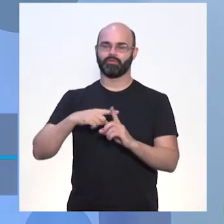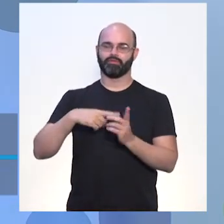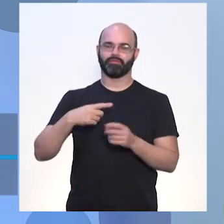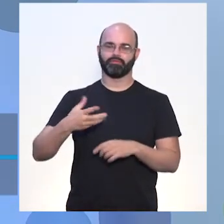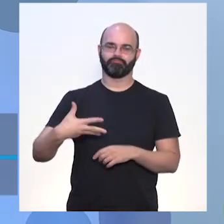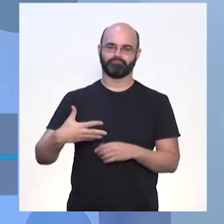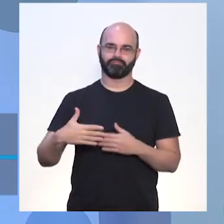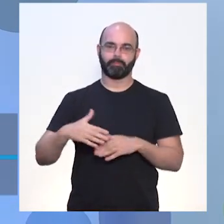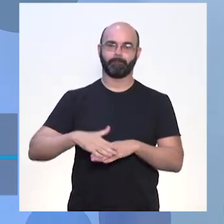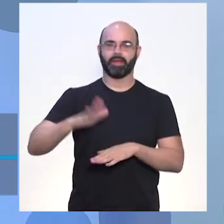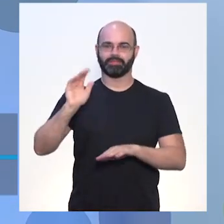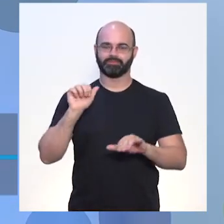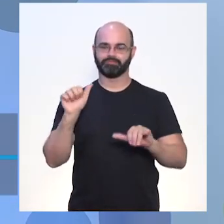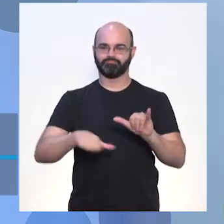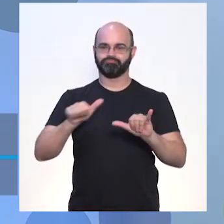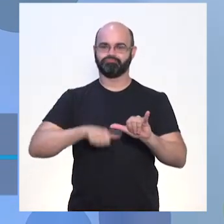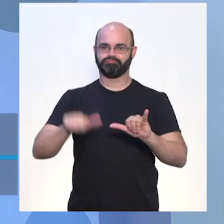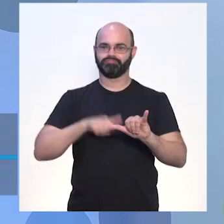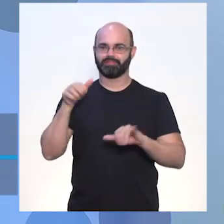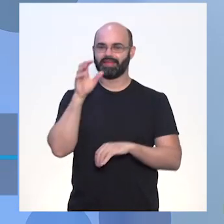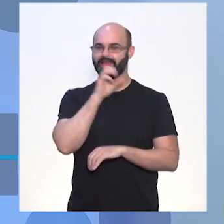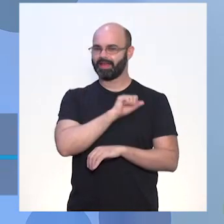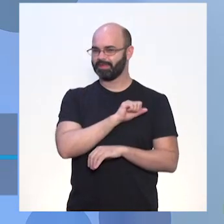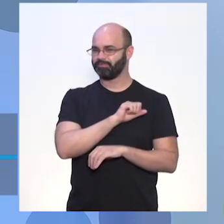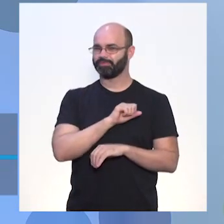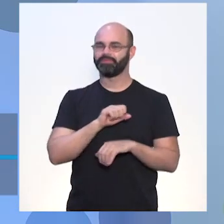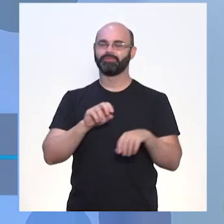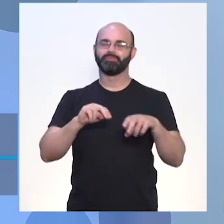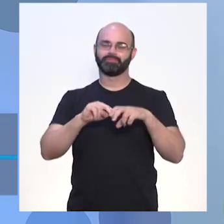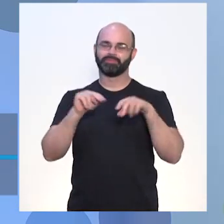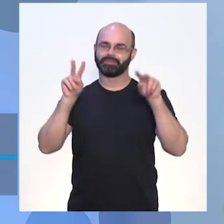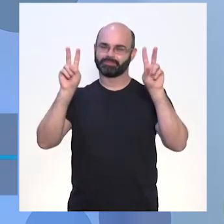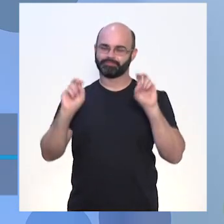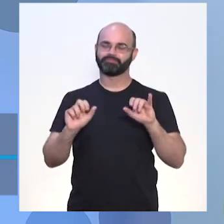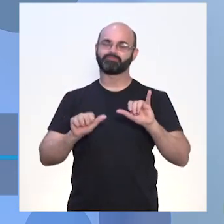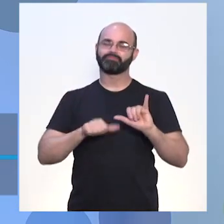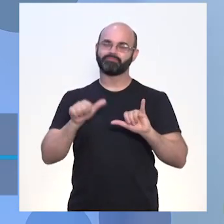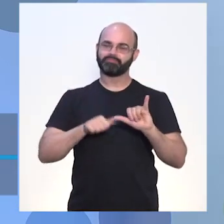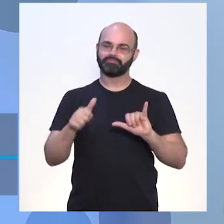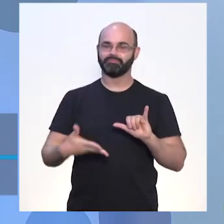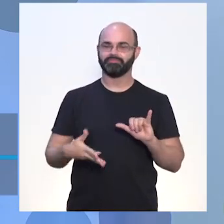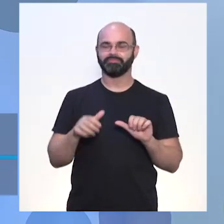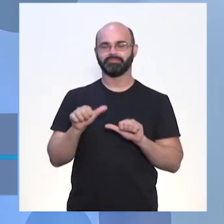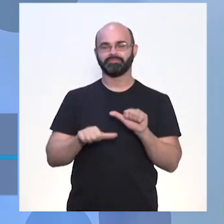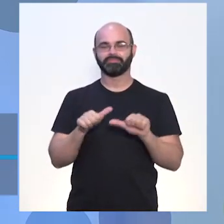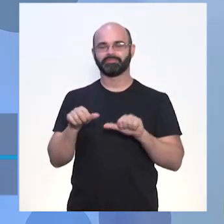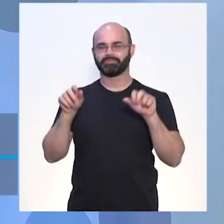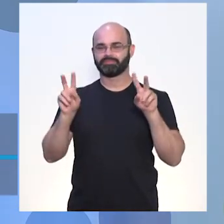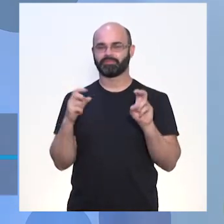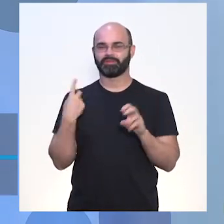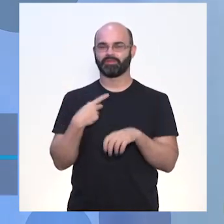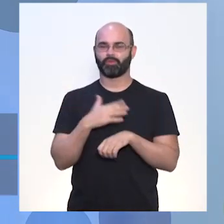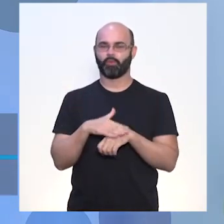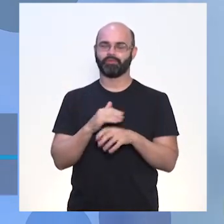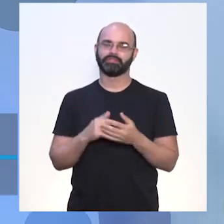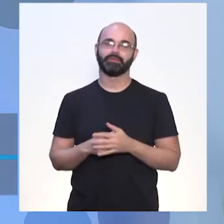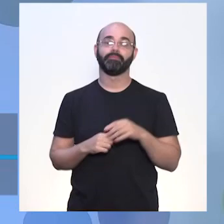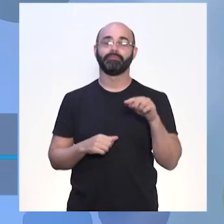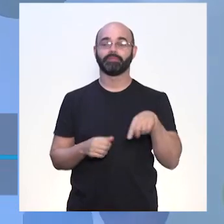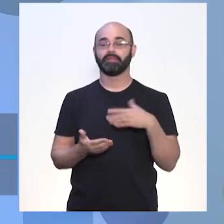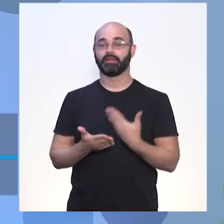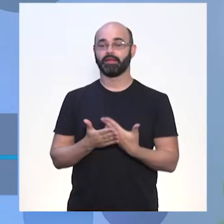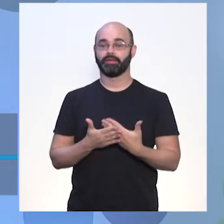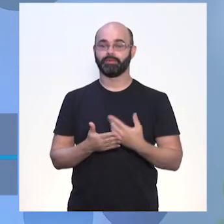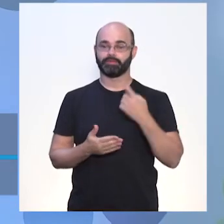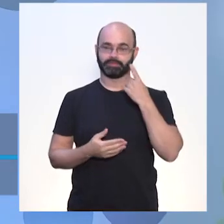aí de transformação. Por isso que o assunto é rapidez das transformações. Vamos falar um pouquinho do que vai rolar nessa aula aqui.